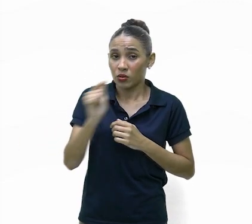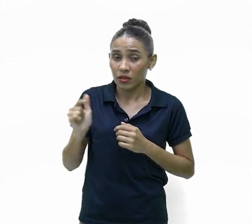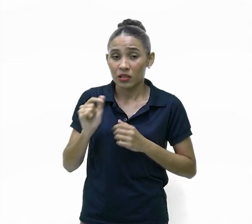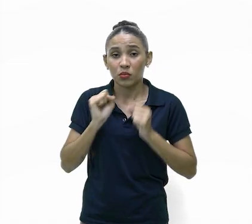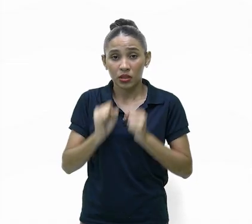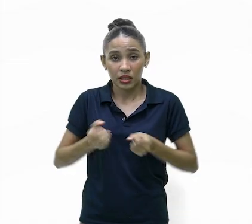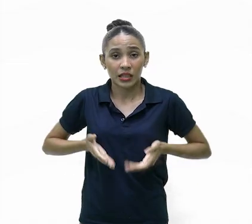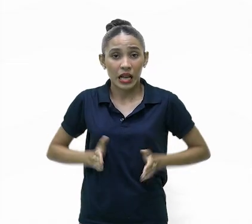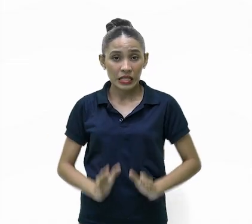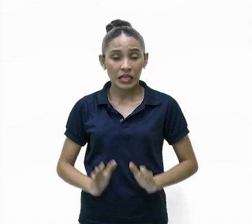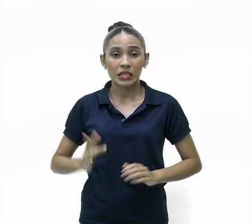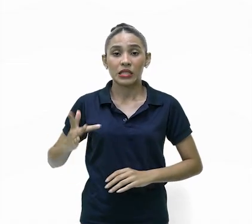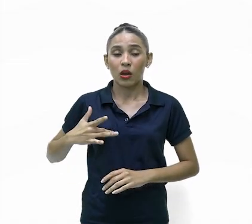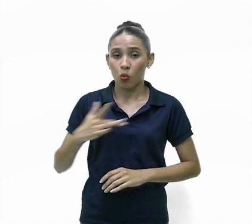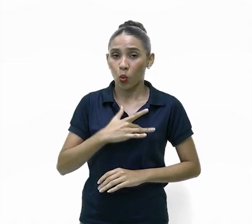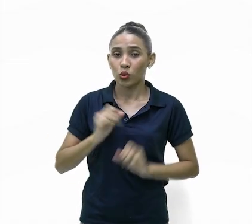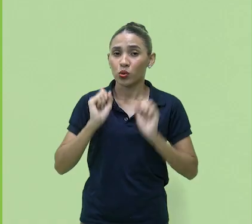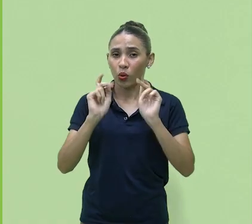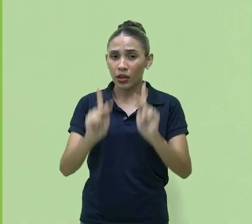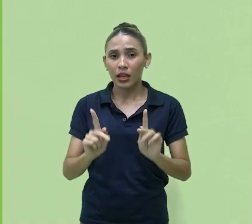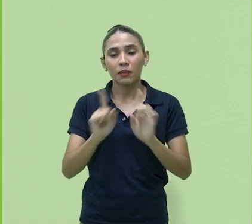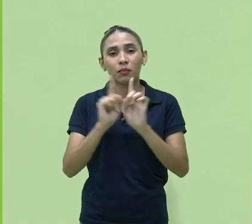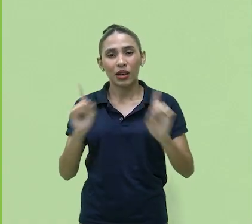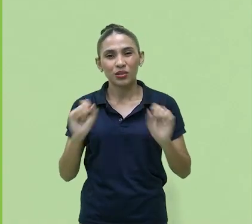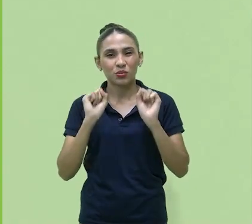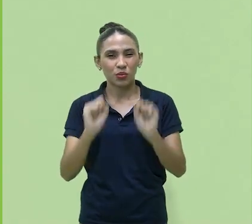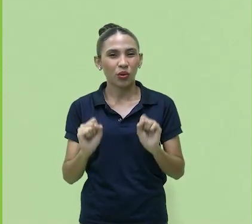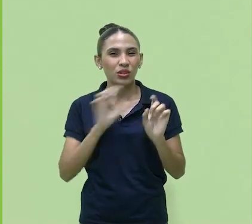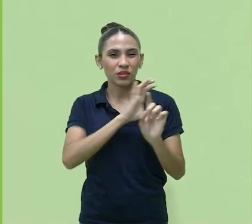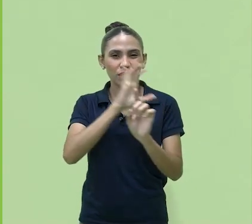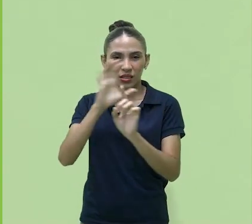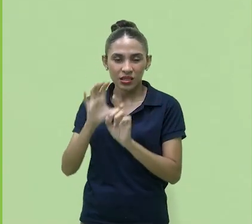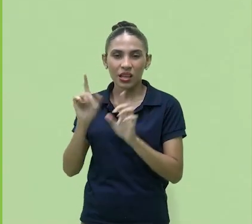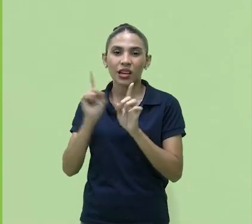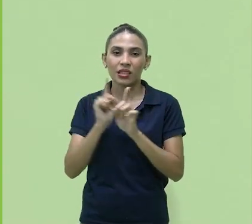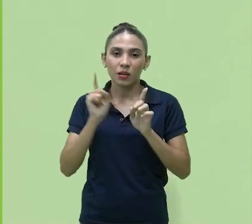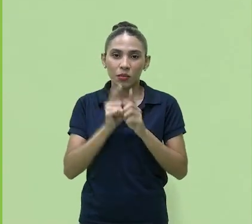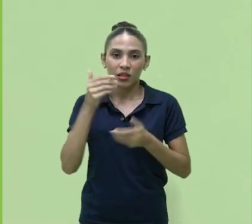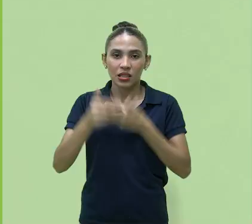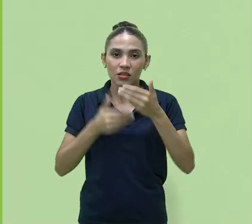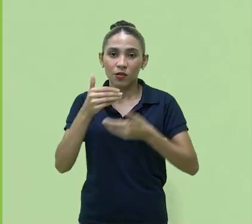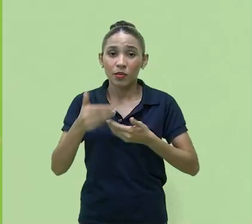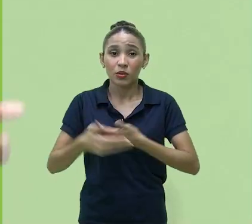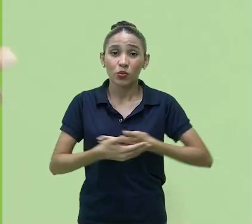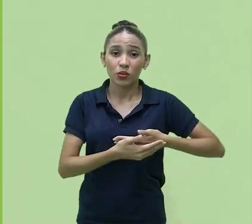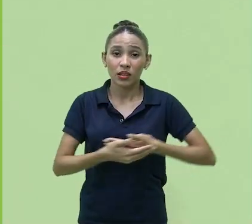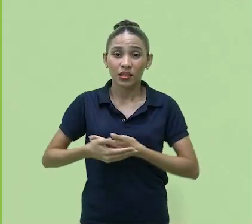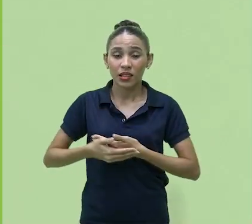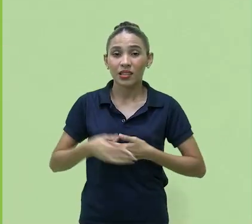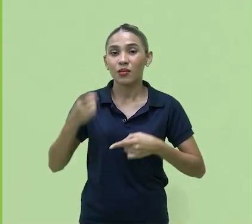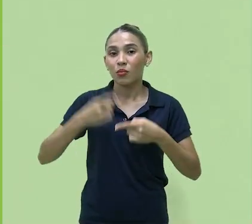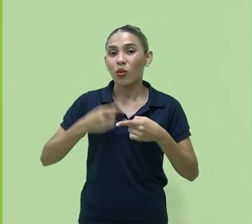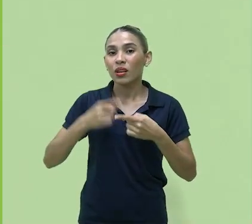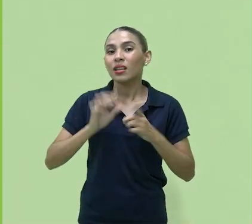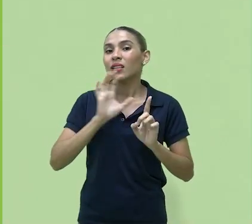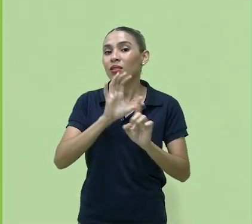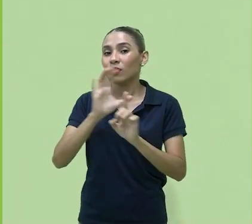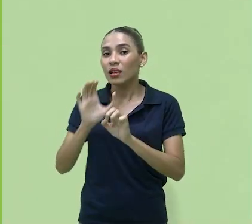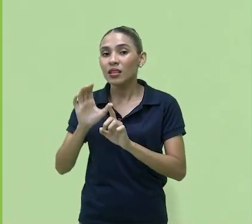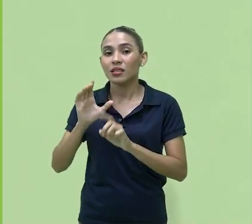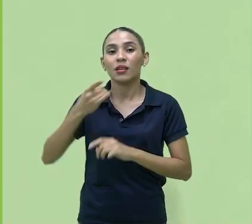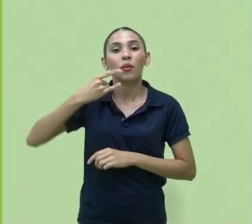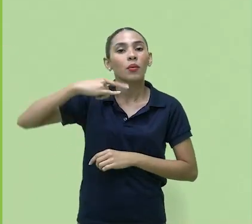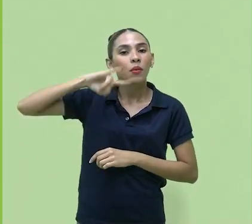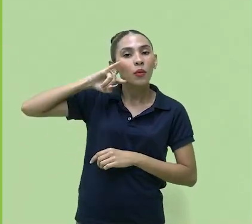ser influenciado na formação, nesse caso, na má formação desse indivíduo, por conta dessa influência aí do